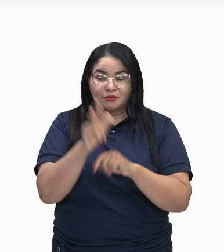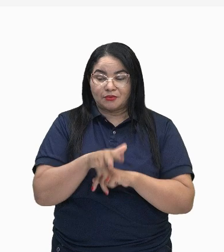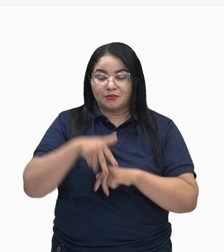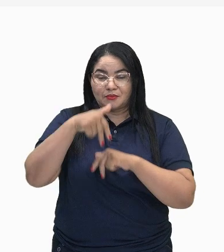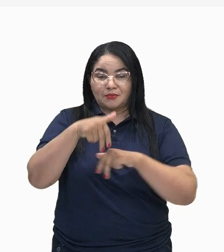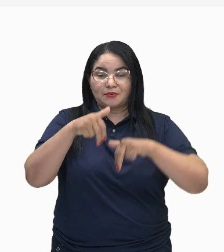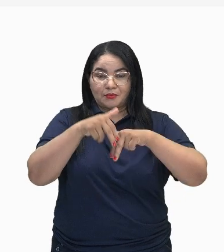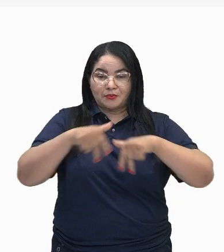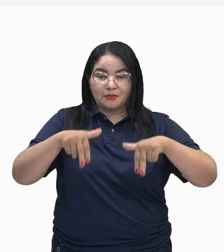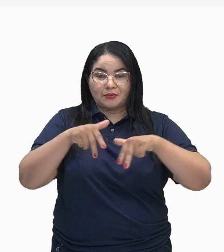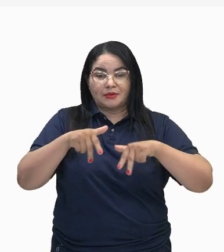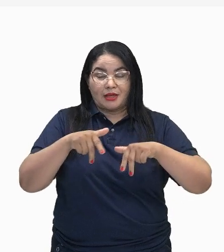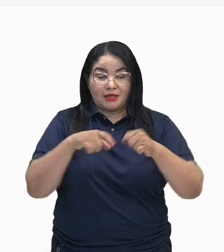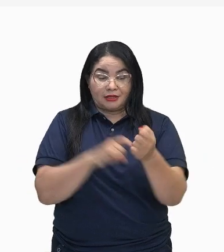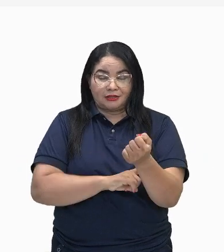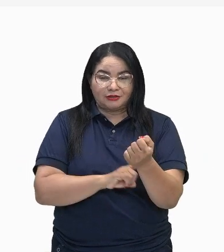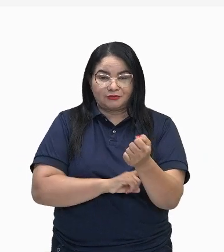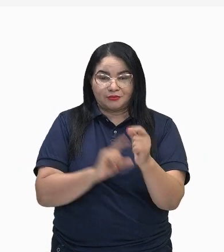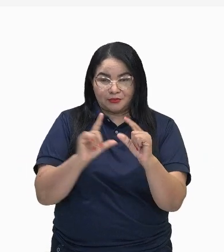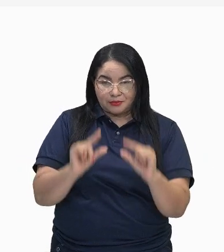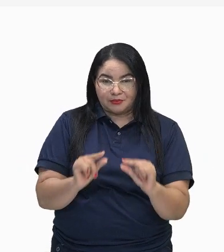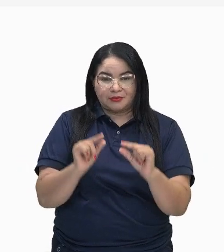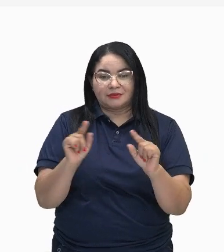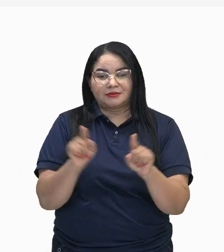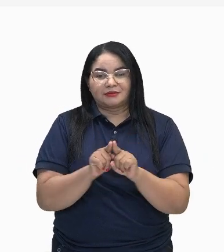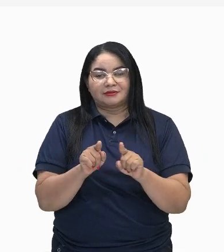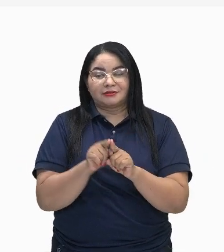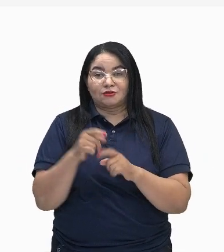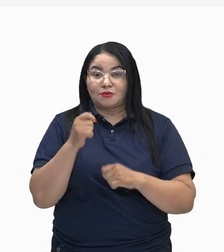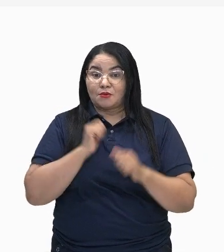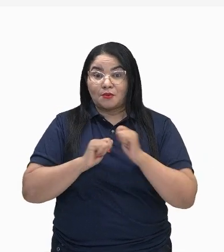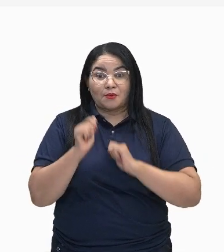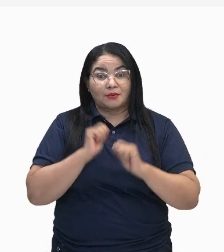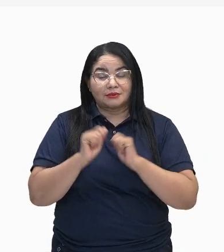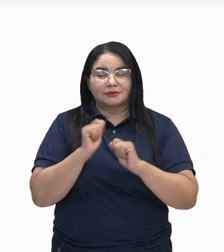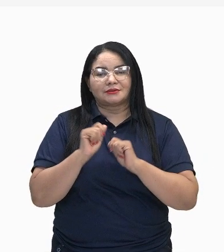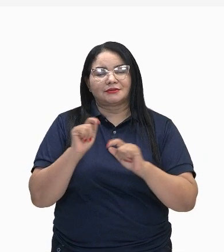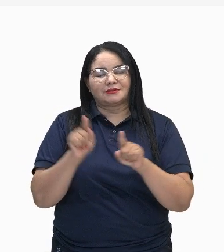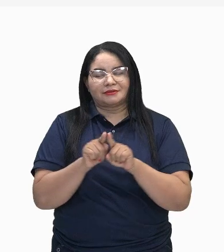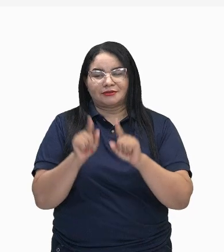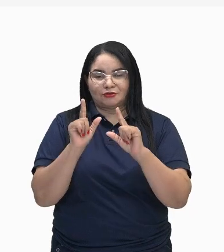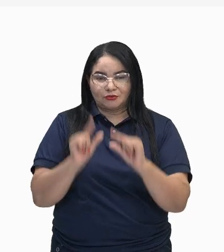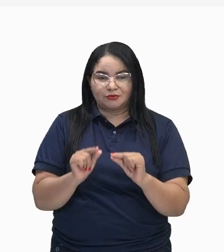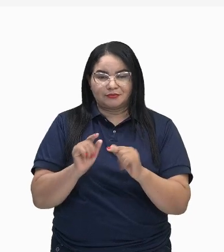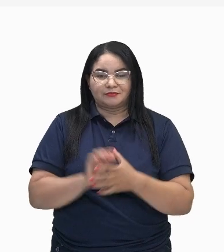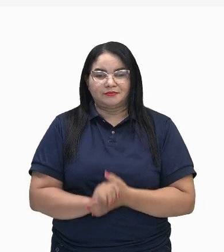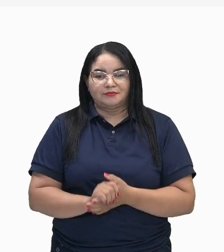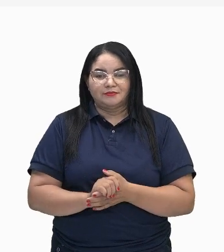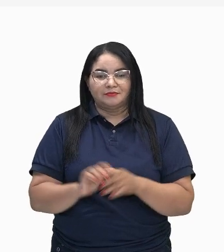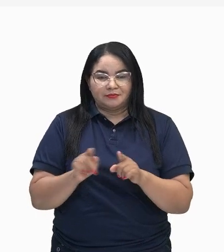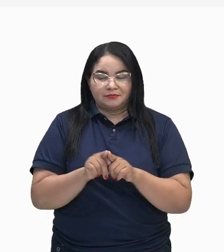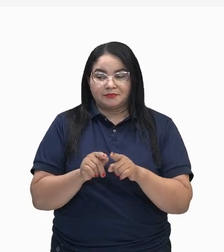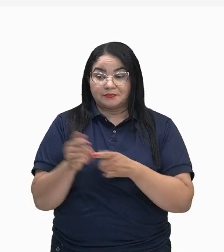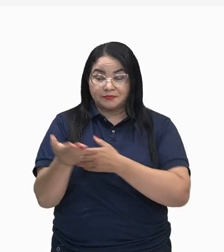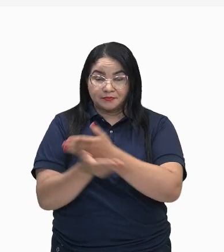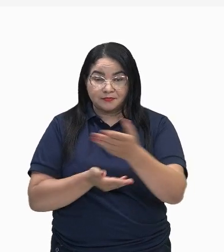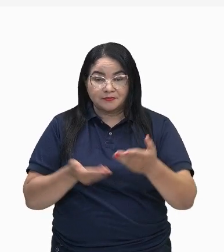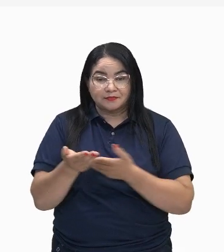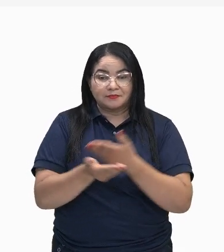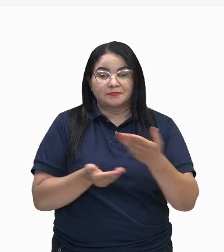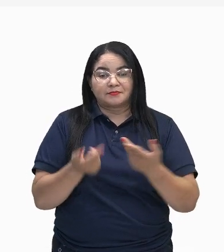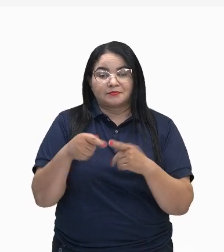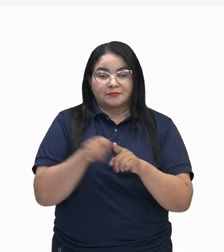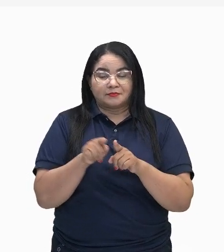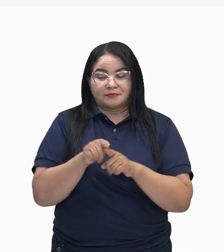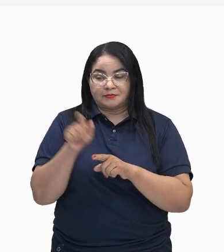o nervosismo e a ansiedade. E a interação. O ensaio também fortalece o laço entre